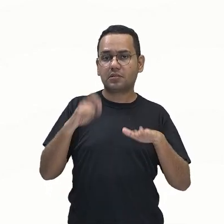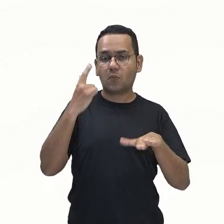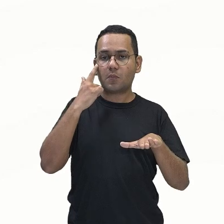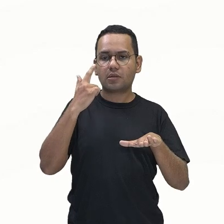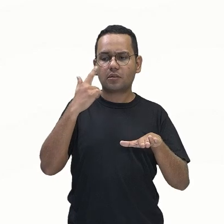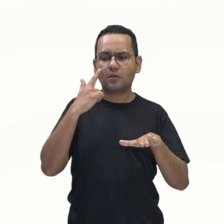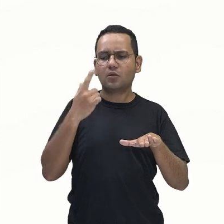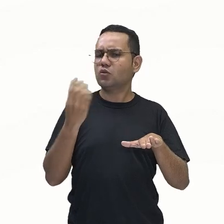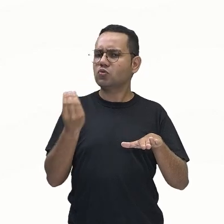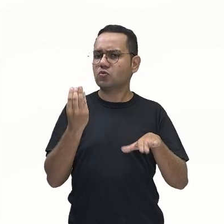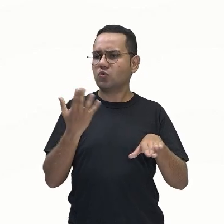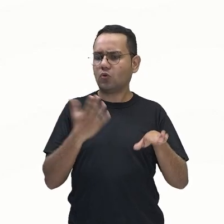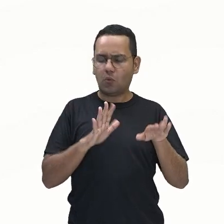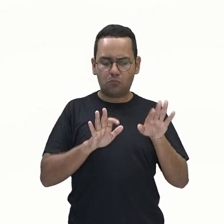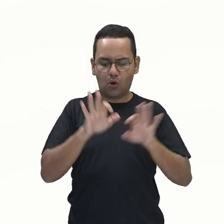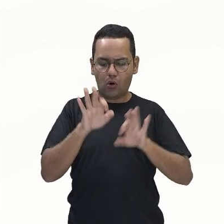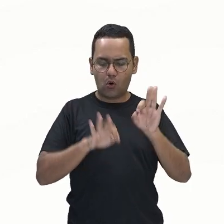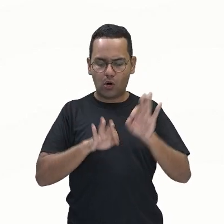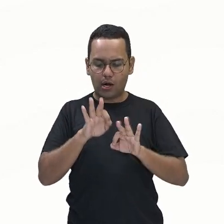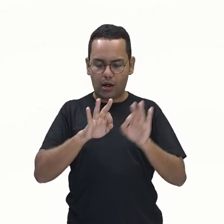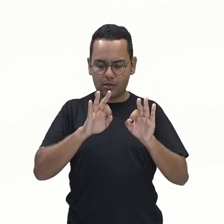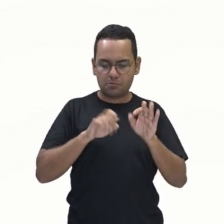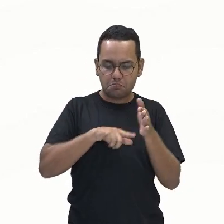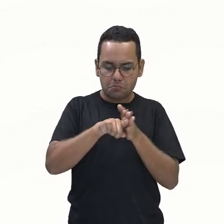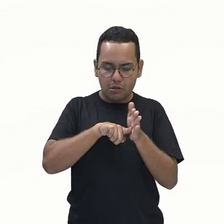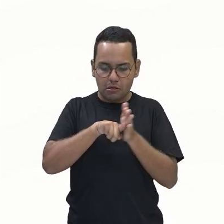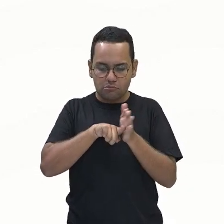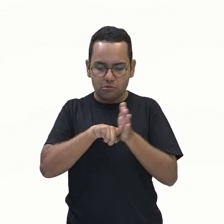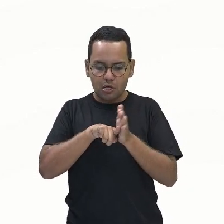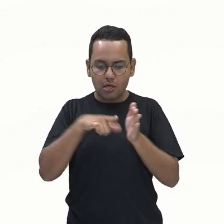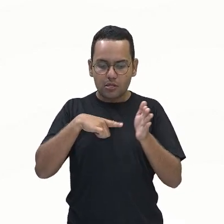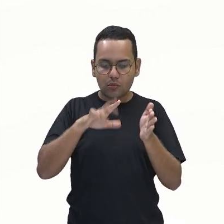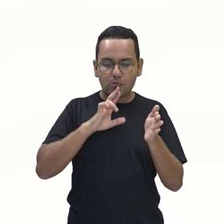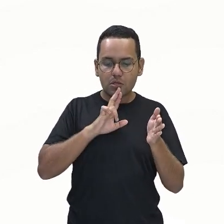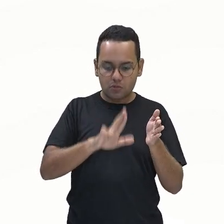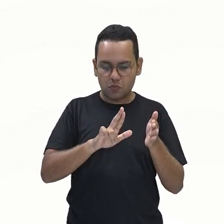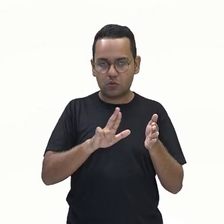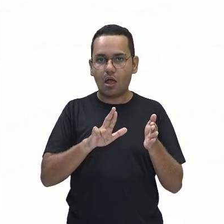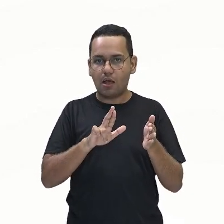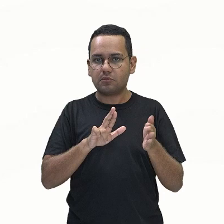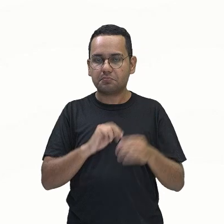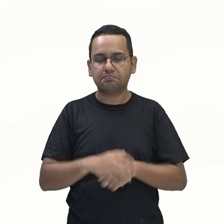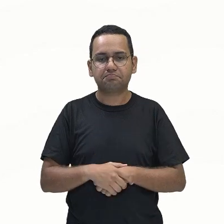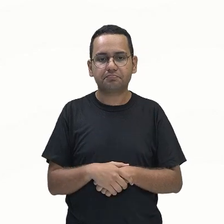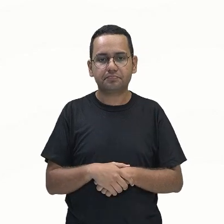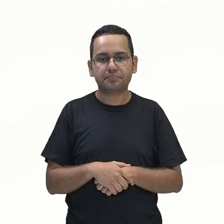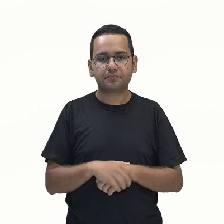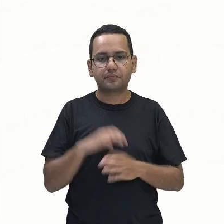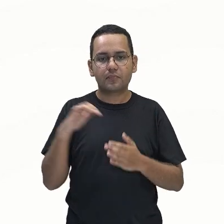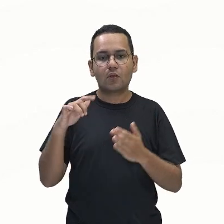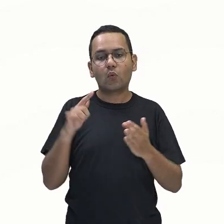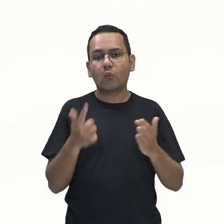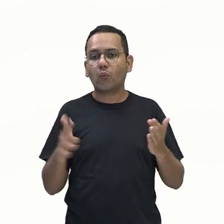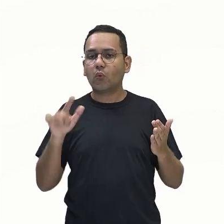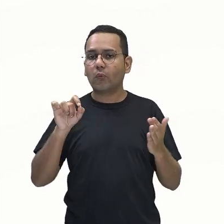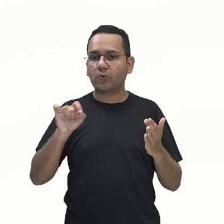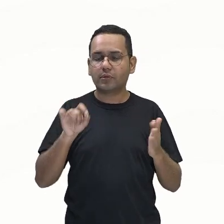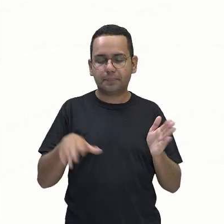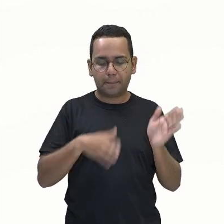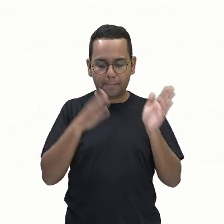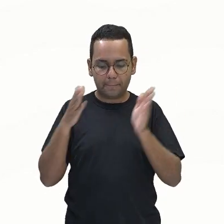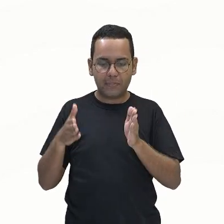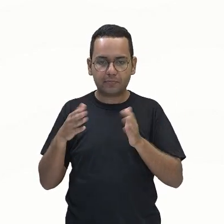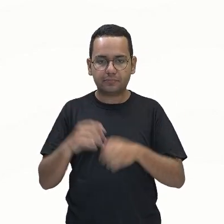como vai ser esse resultado que você vai obter. Nós temos o próximo, que é aí,